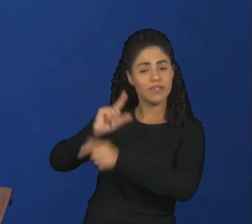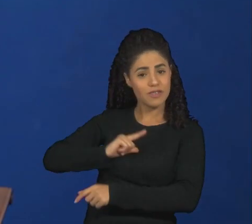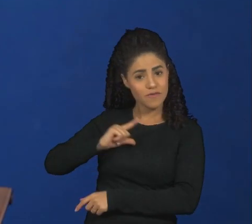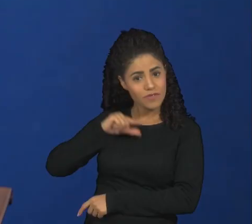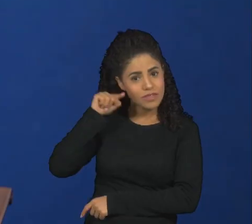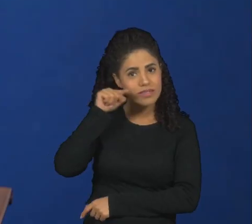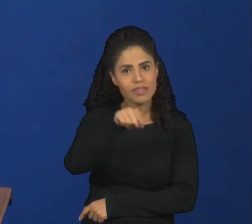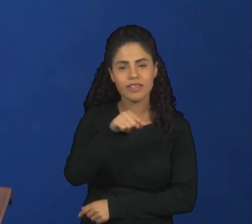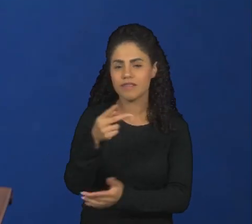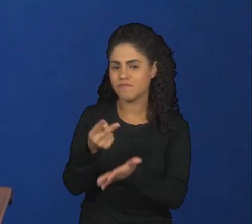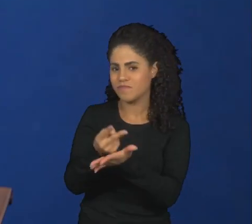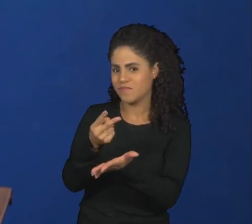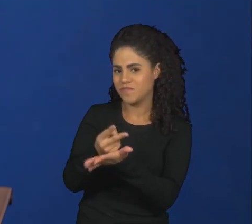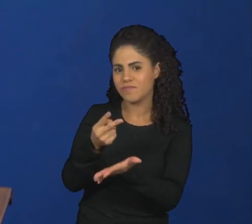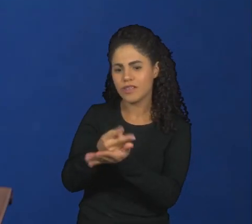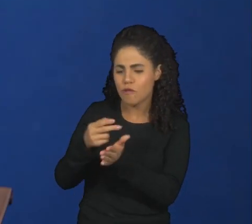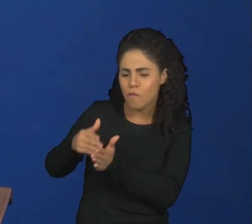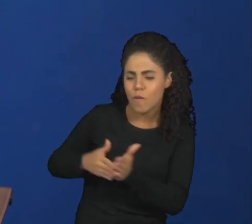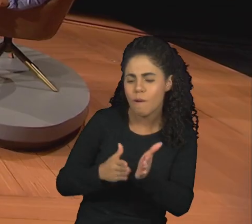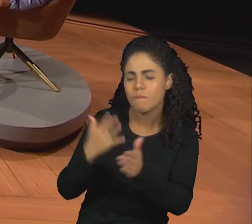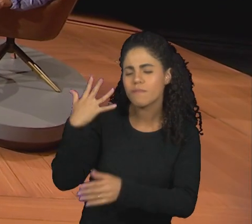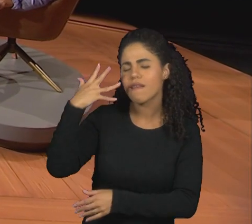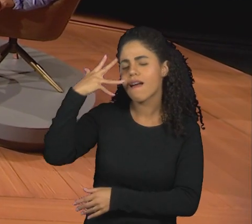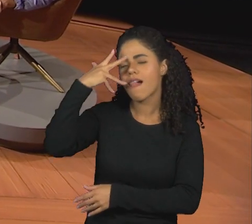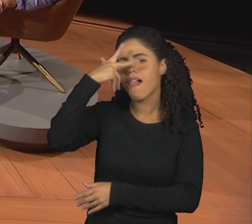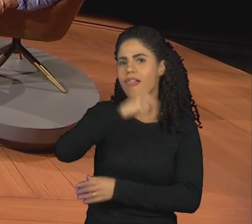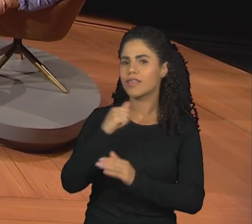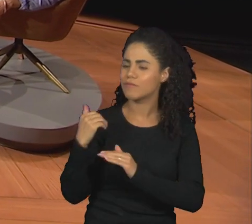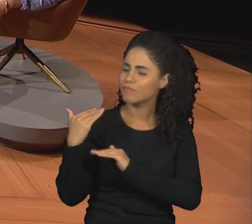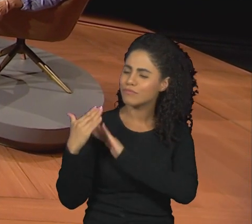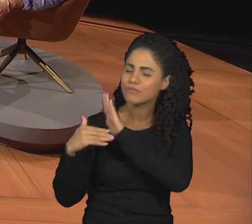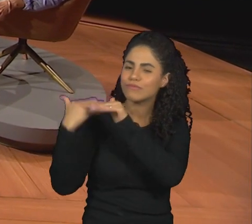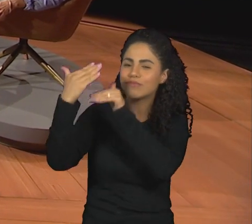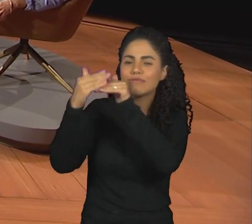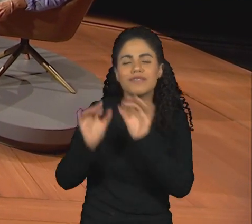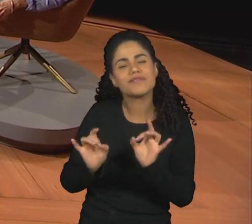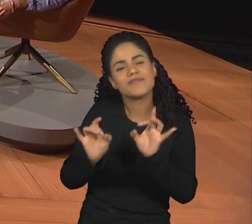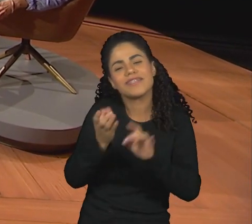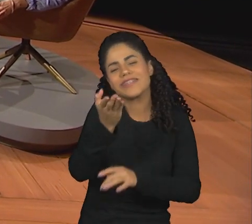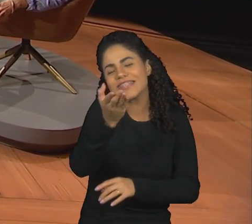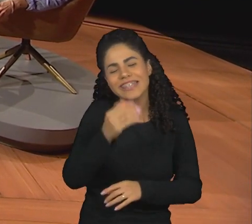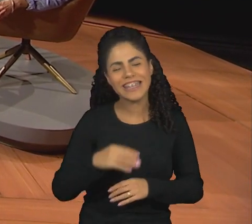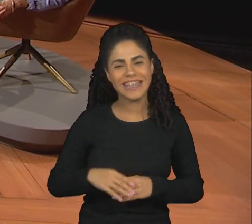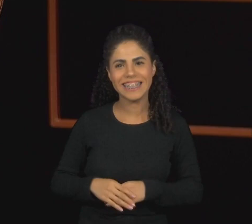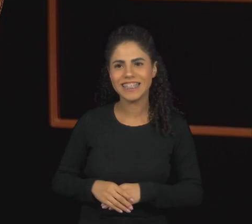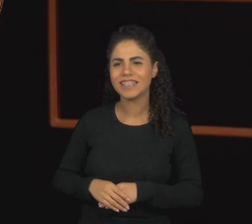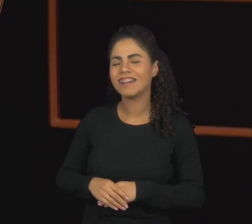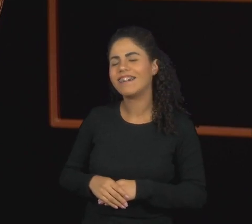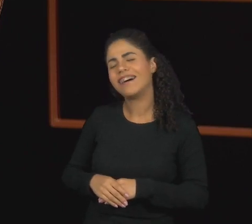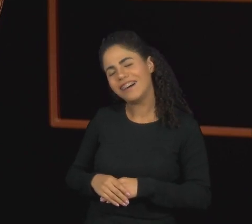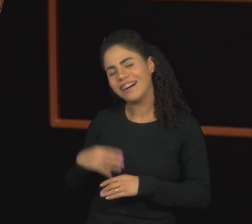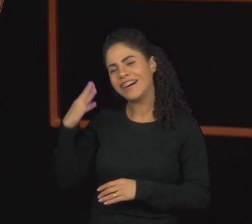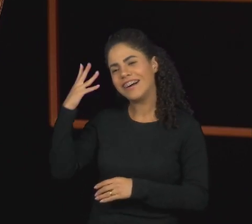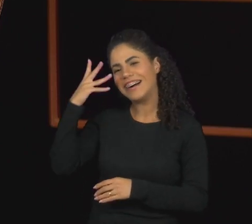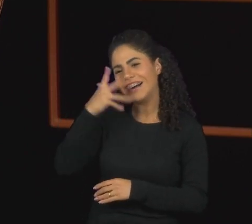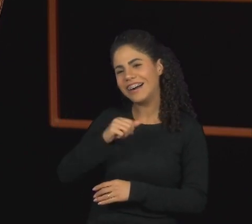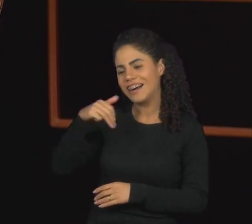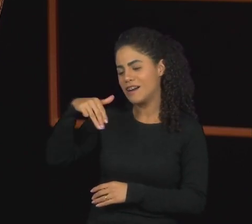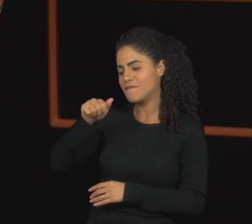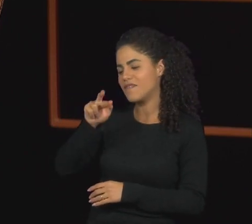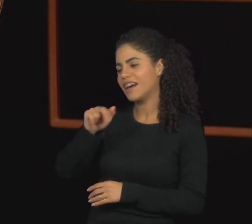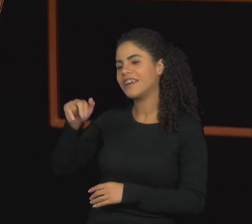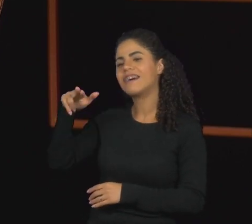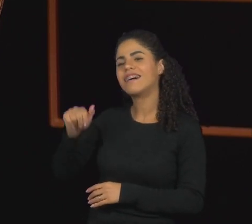tem tido. Um caminho lindo. Caio, querido. Que linda, Mariana, cara, que